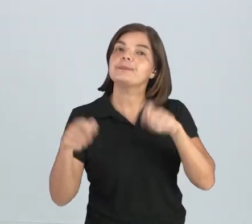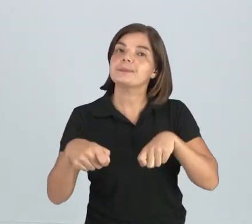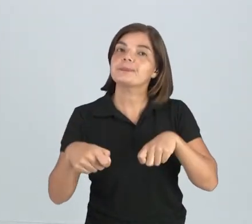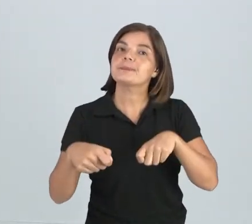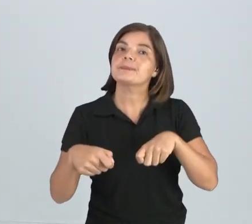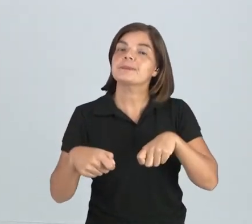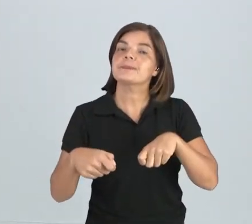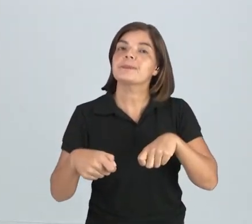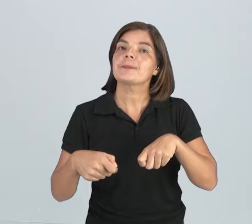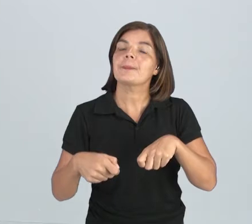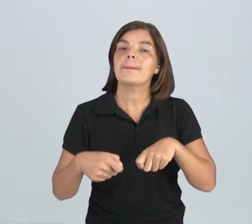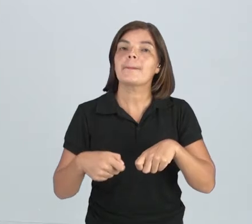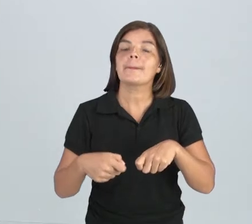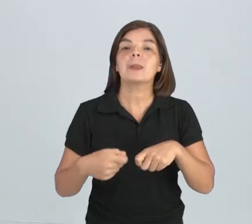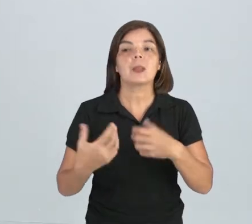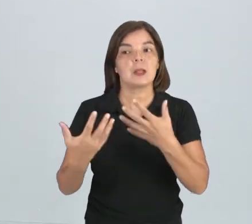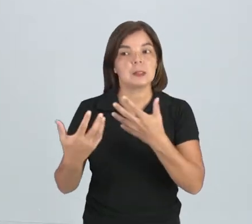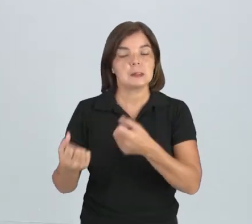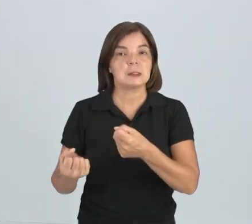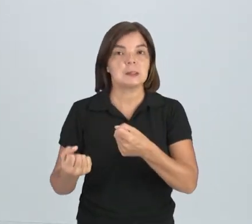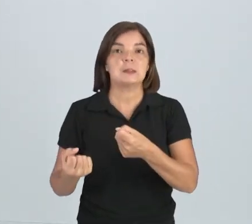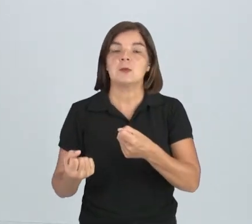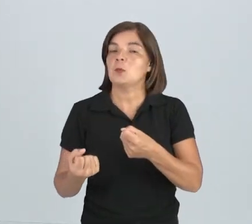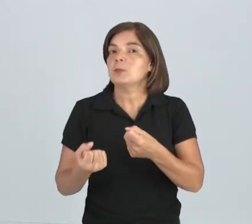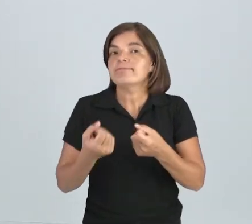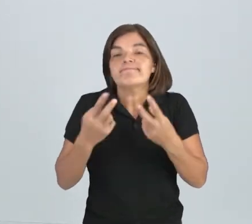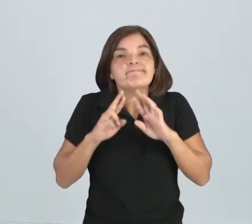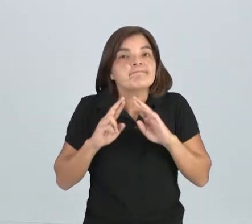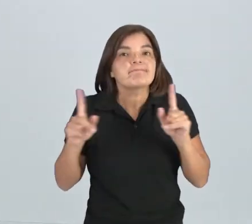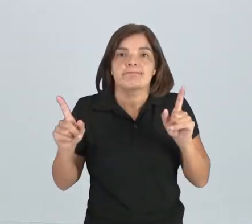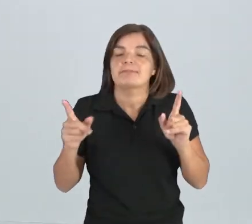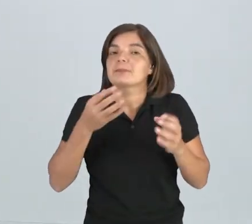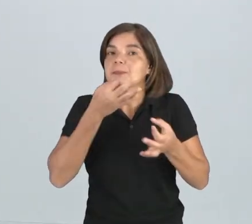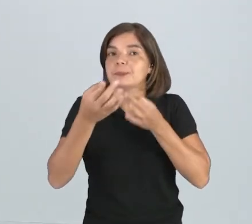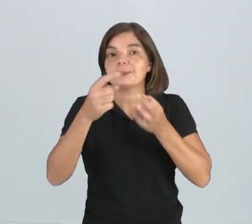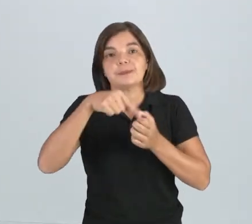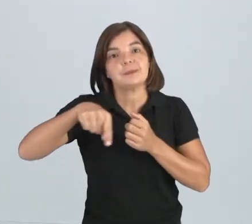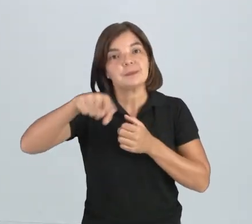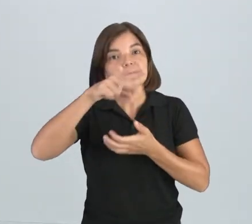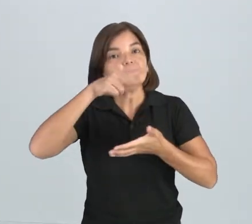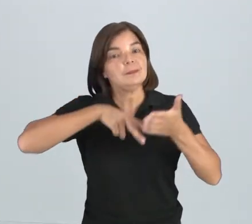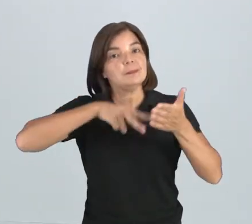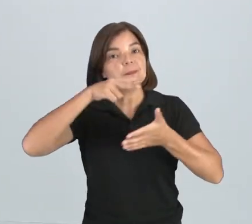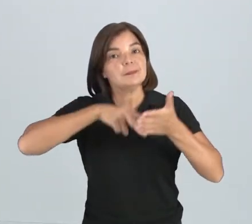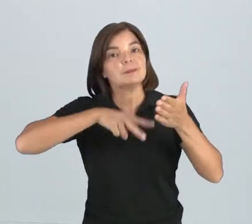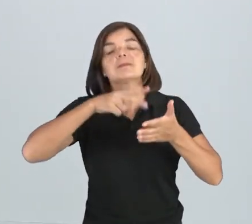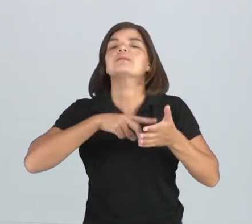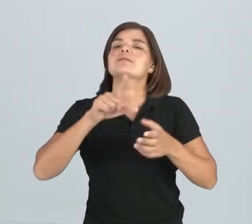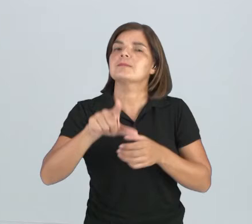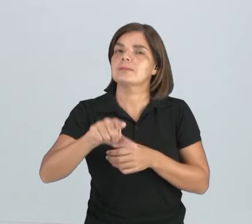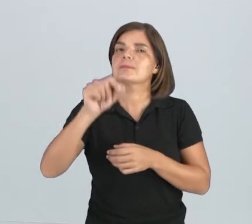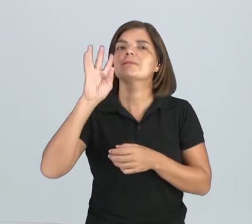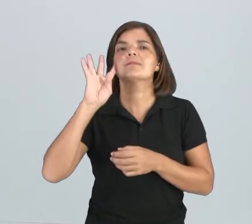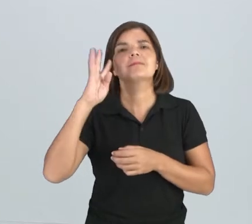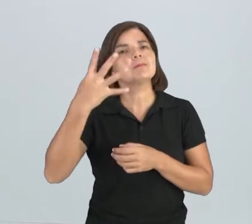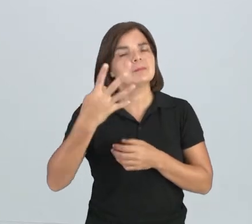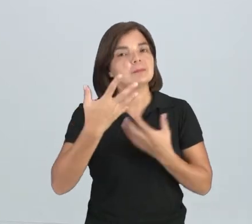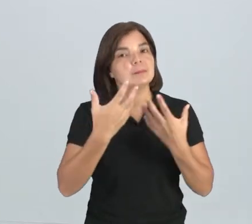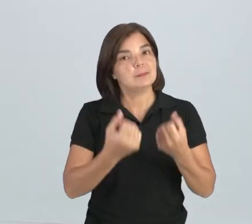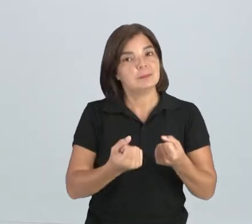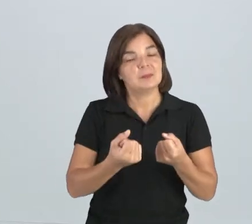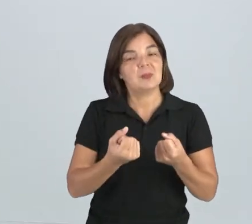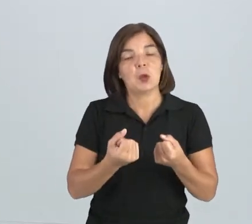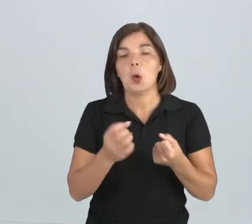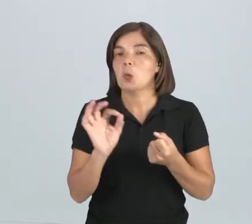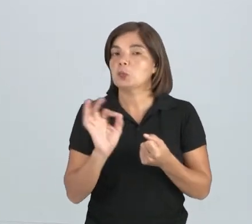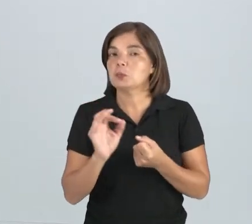pode defender ou que pode contradizer tudo, e aí você, leitor, é que vai decidir se você aceita ou não